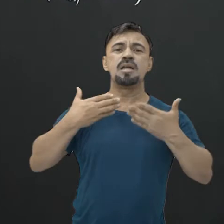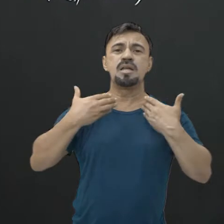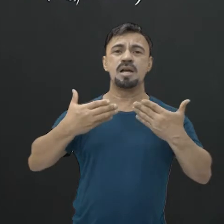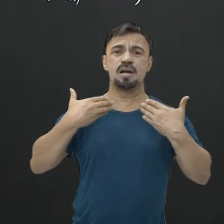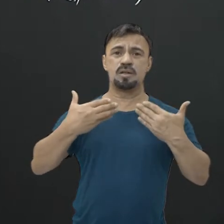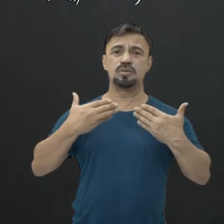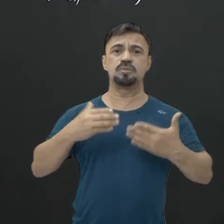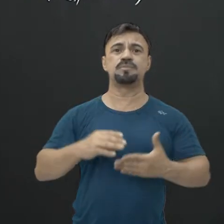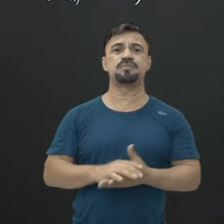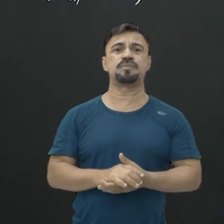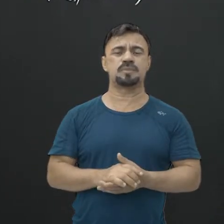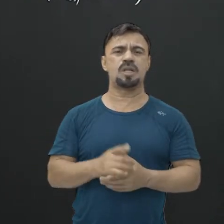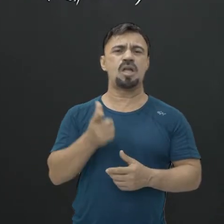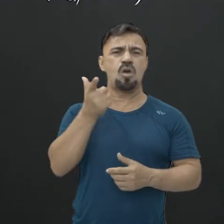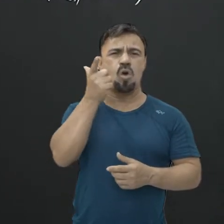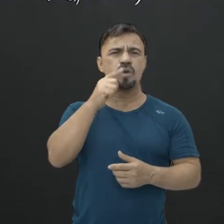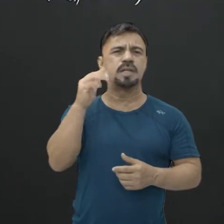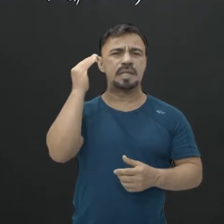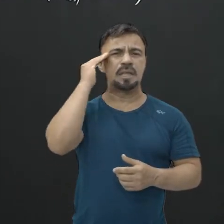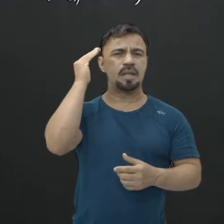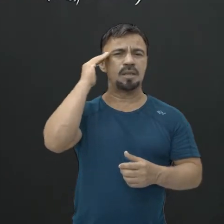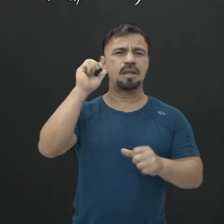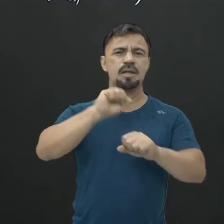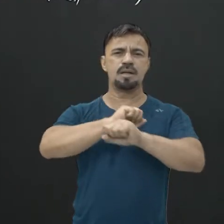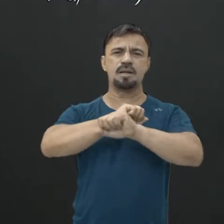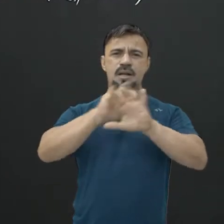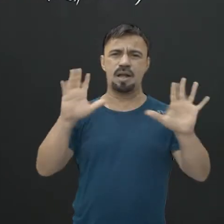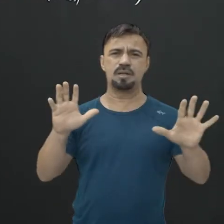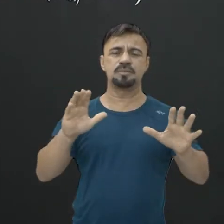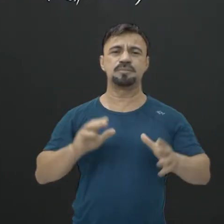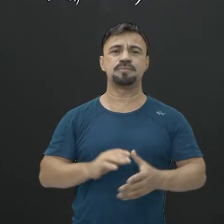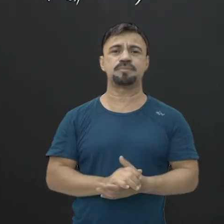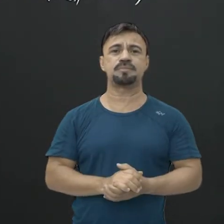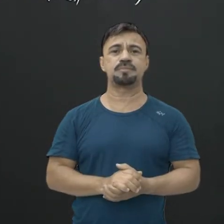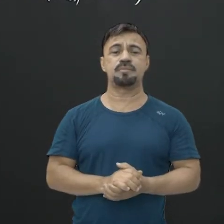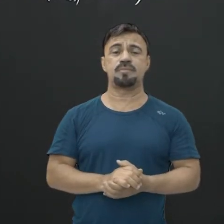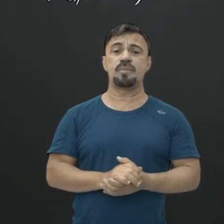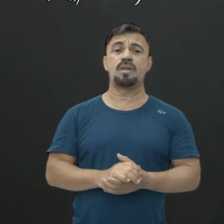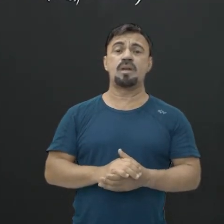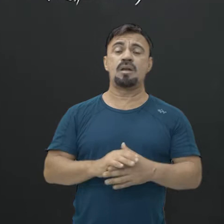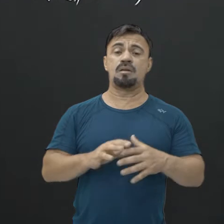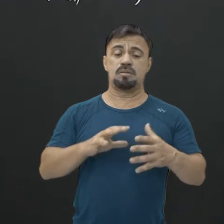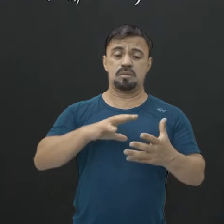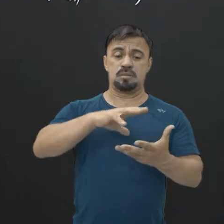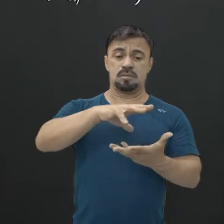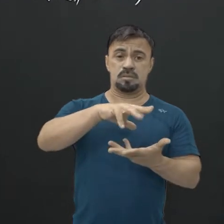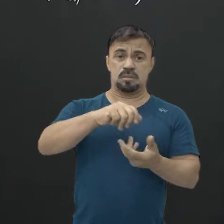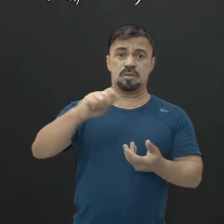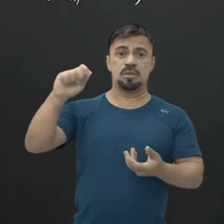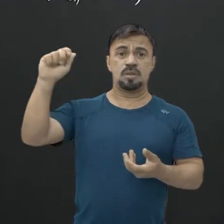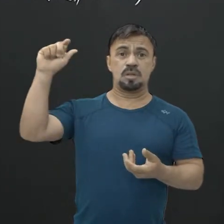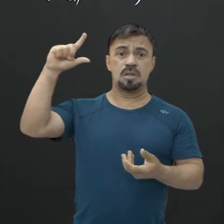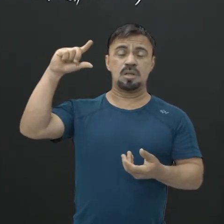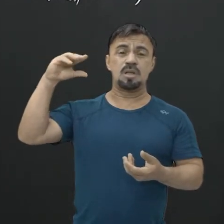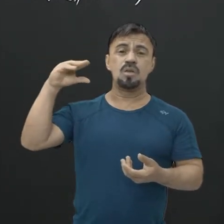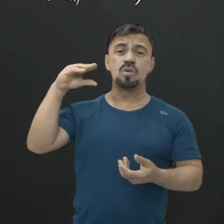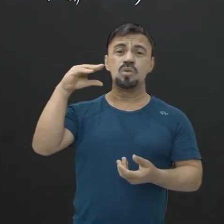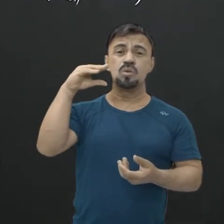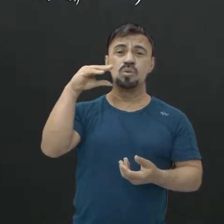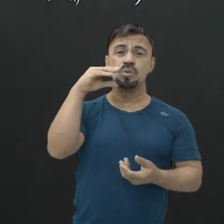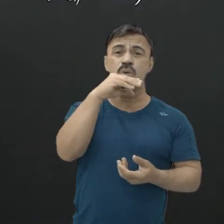uma estufa, então agora você consegue entender com mais clareza o tal do efeito estufa. O efeito estufa ele foi batizado com esse nome porque ele é o efeito